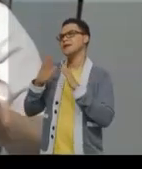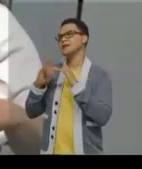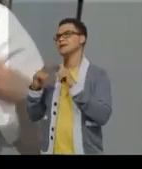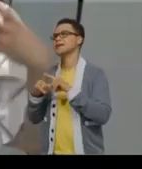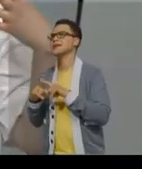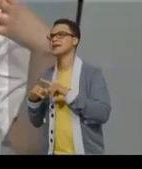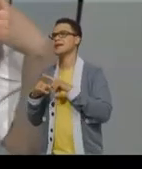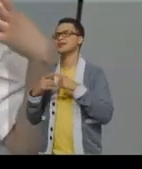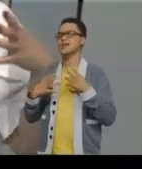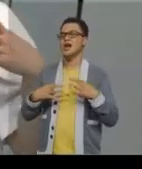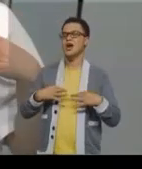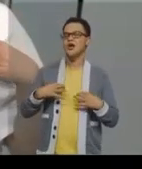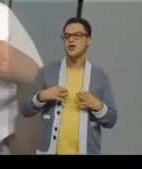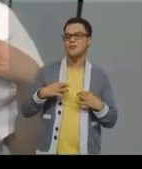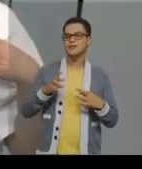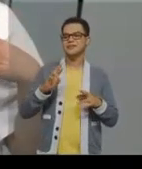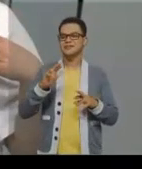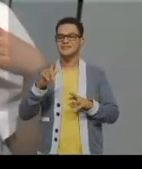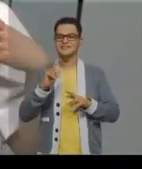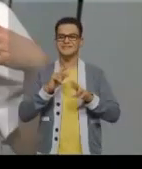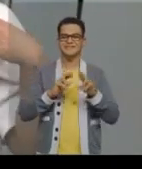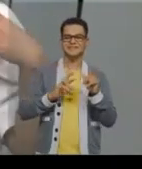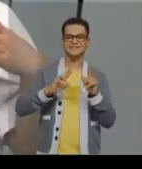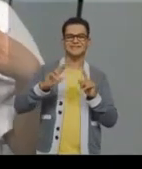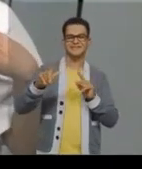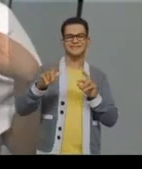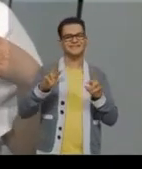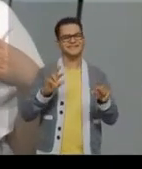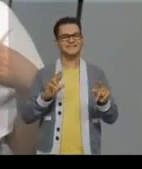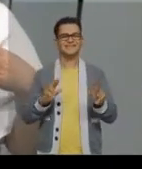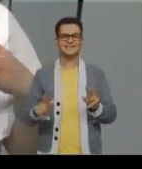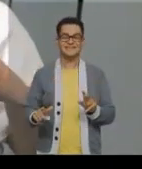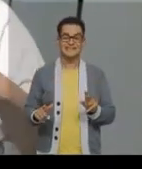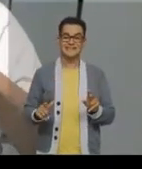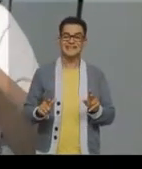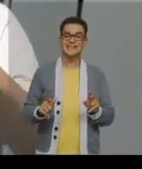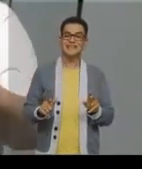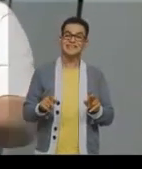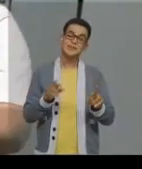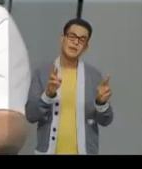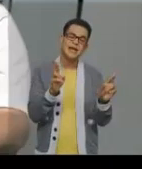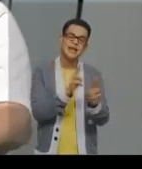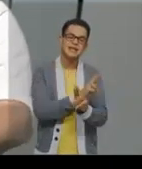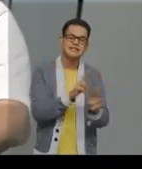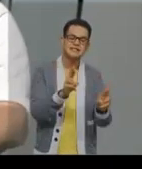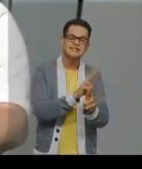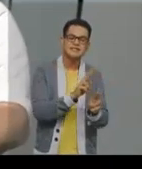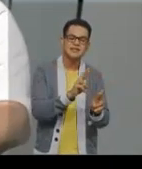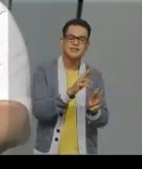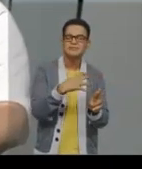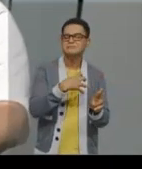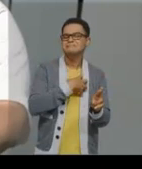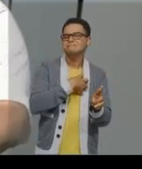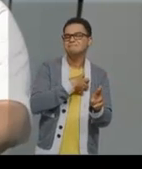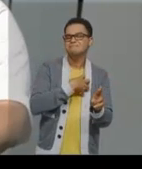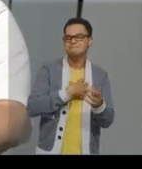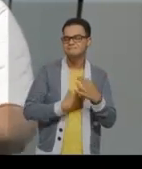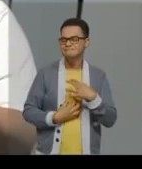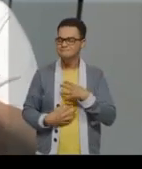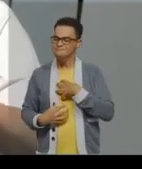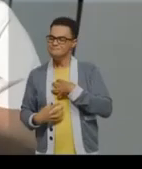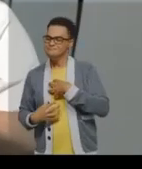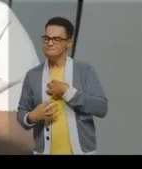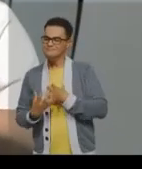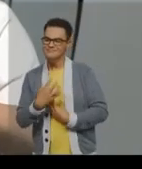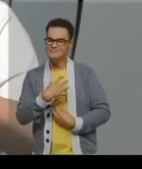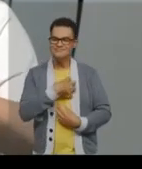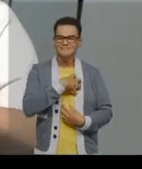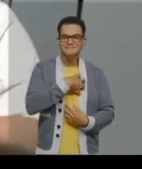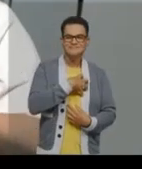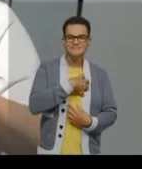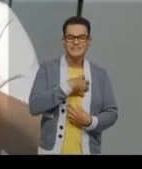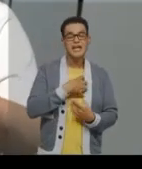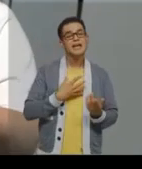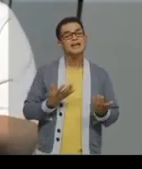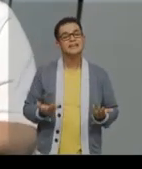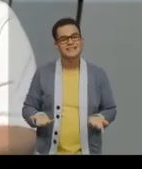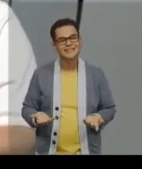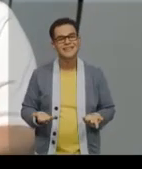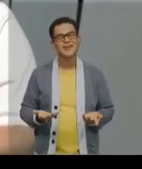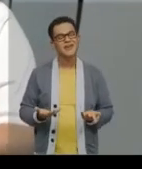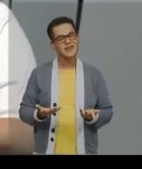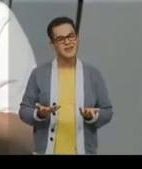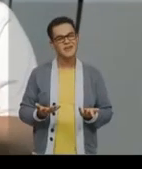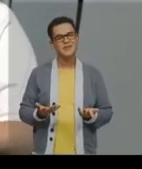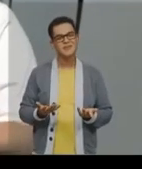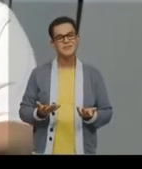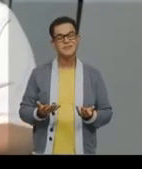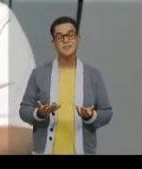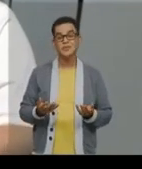igreja. E, normalmente, tem uma relação afetiva diferente com cada roupa. O ser humano, ele tem a